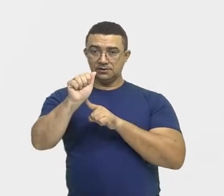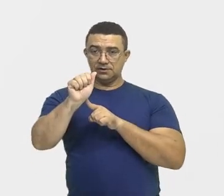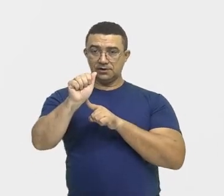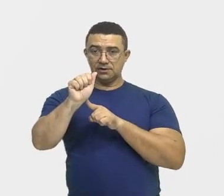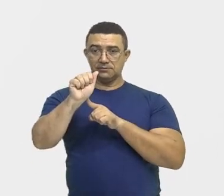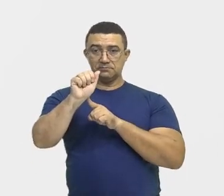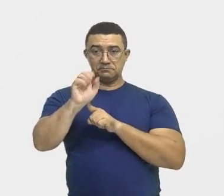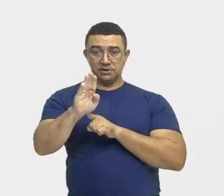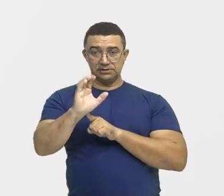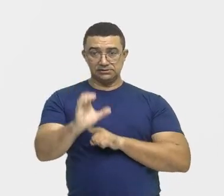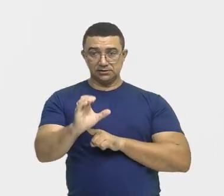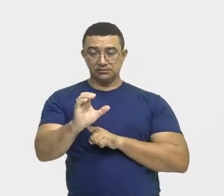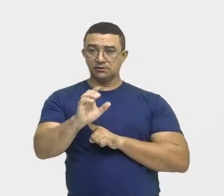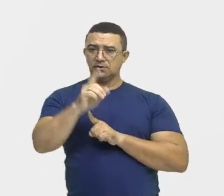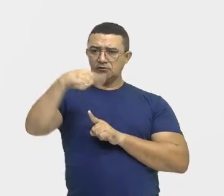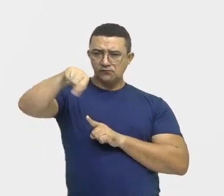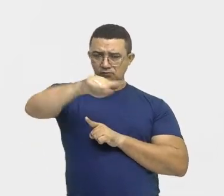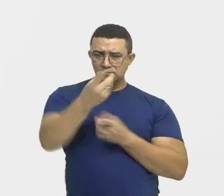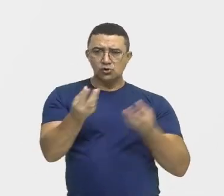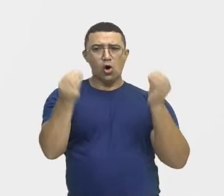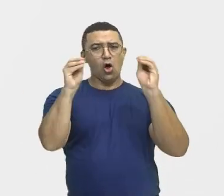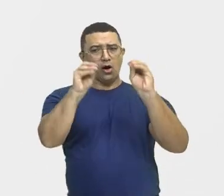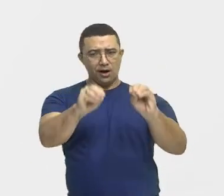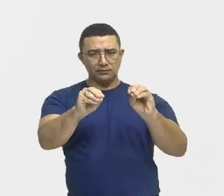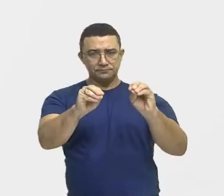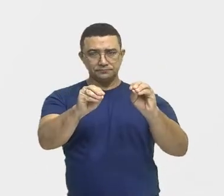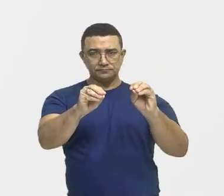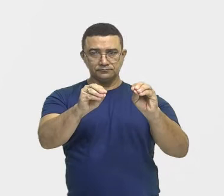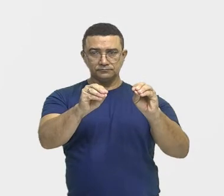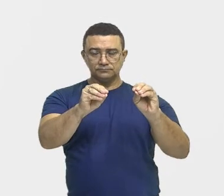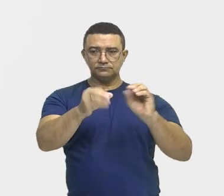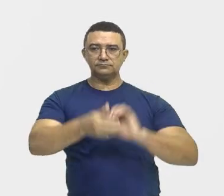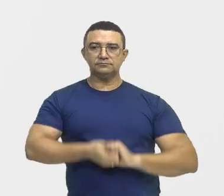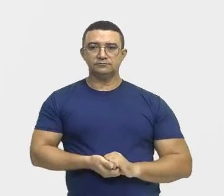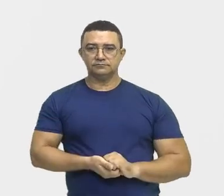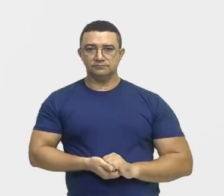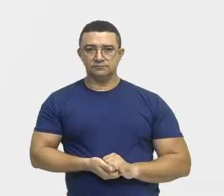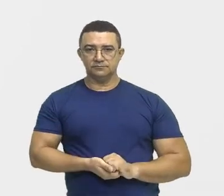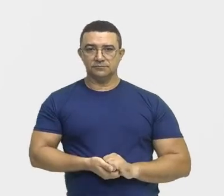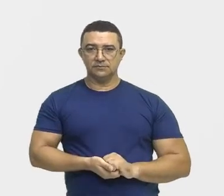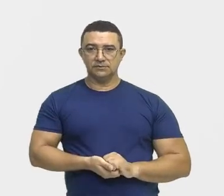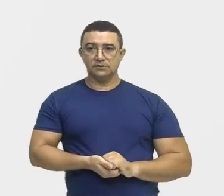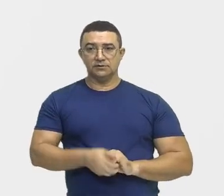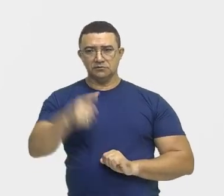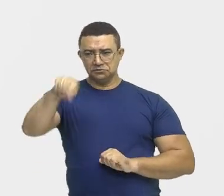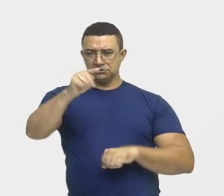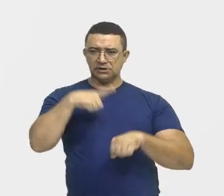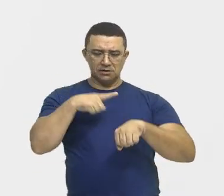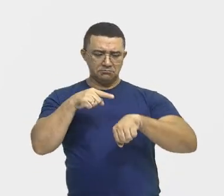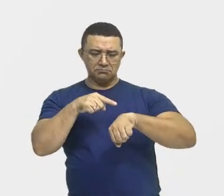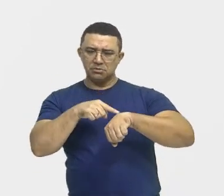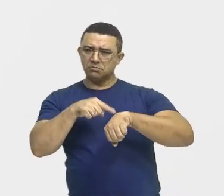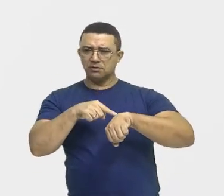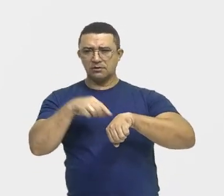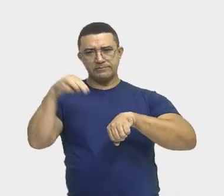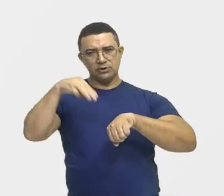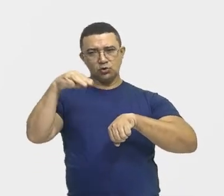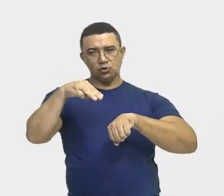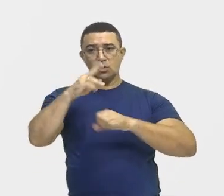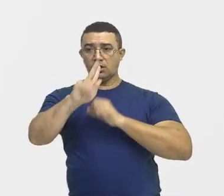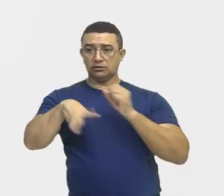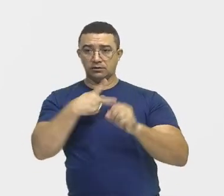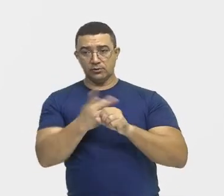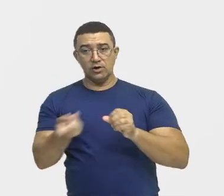letra C, vocês devem preencher com don't or doesn't, tá certo? Vocês terão aí uns minutinhos para responder. Na sequência,